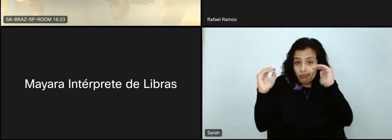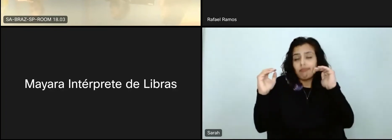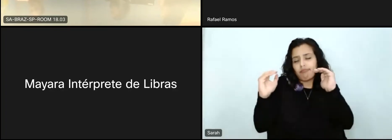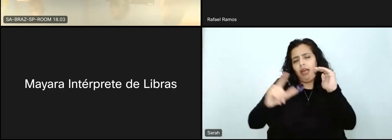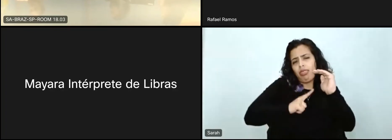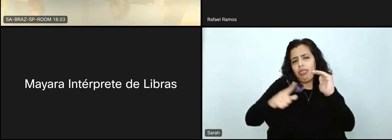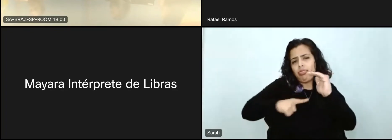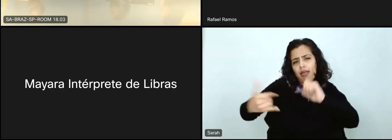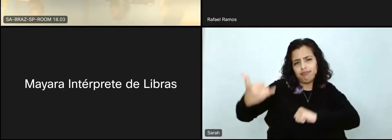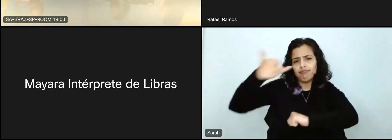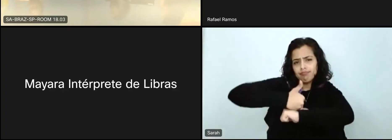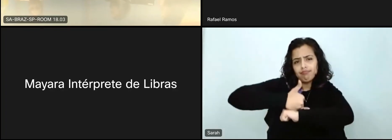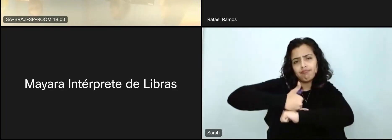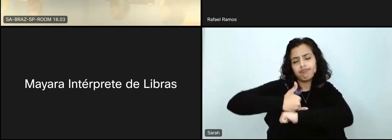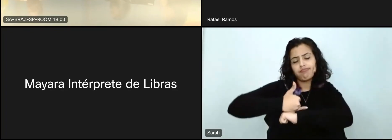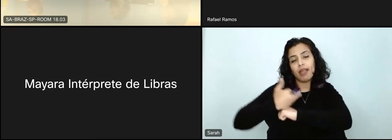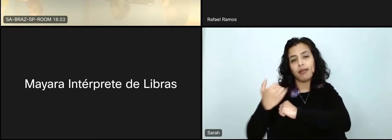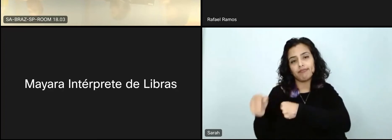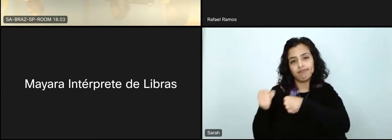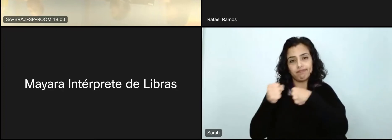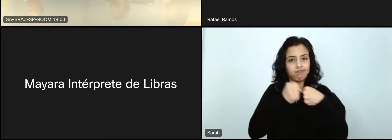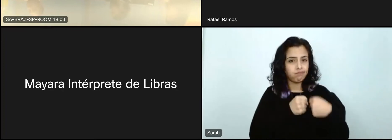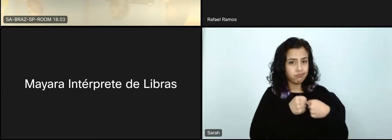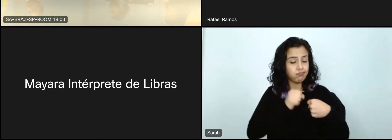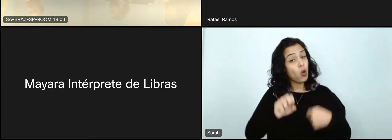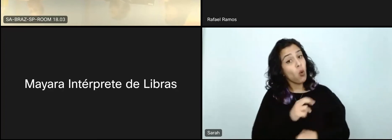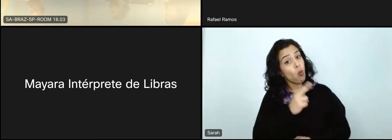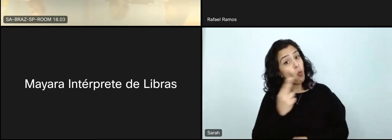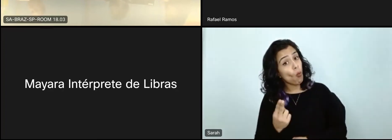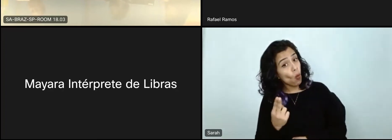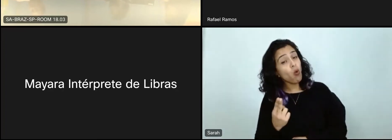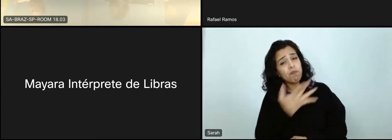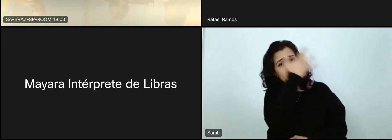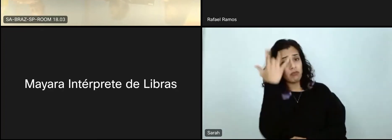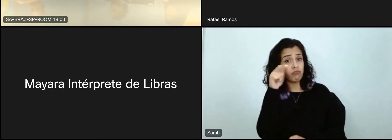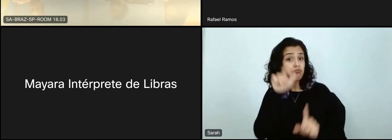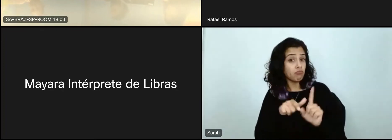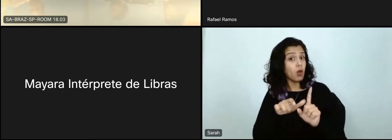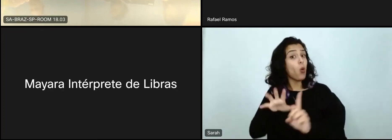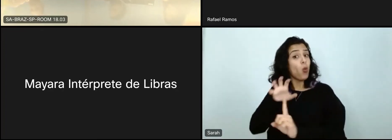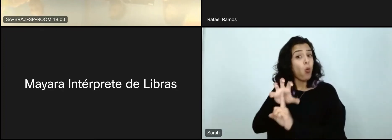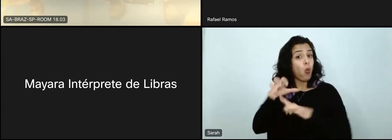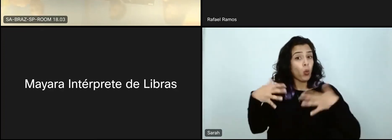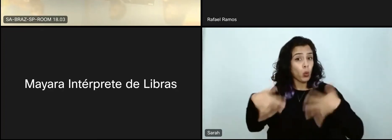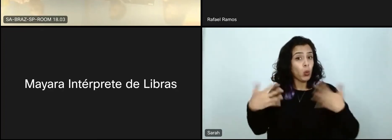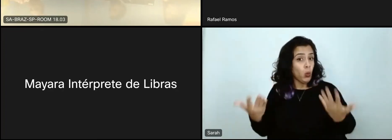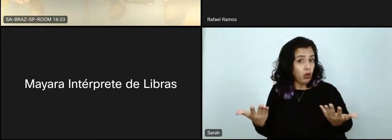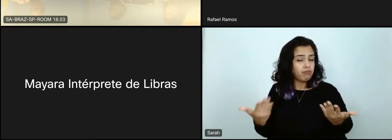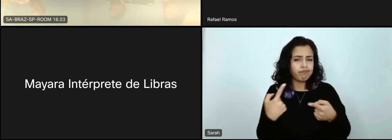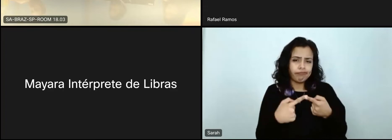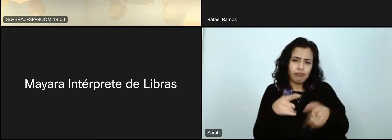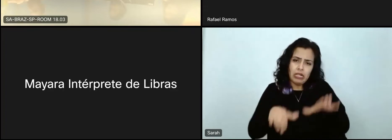papel ali de gestão ou de liderança, ou de um líder influente, porque os grupos também tem líderes não